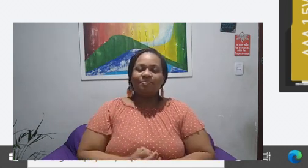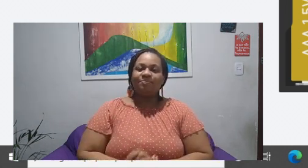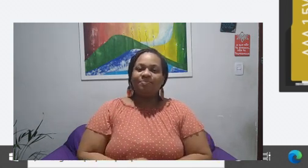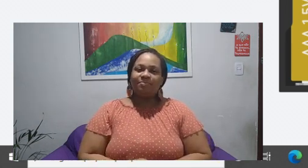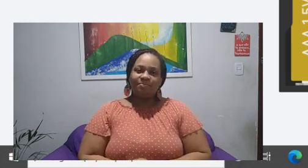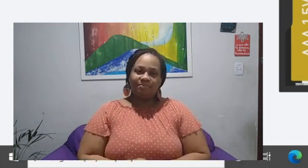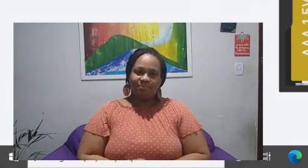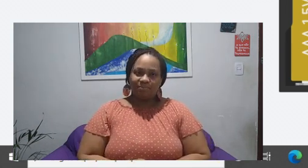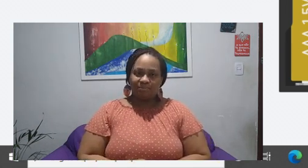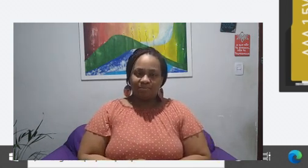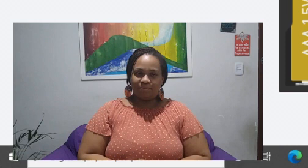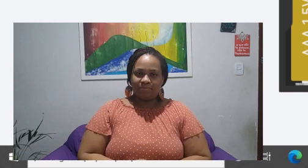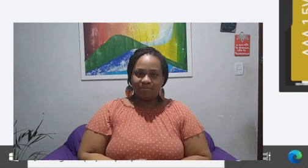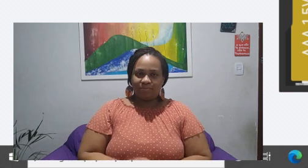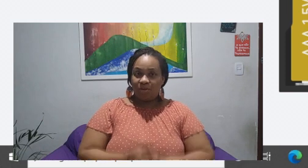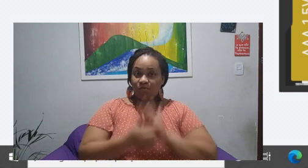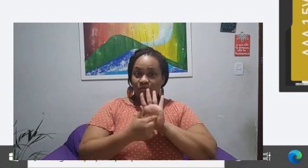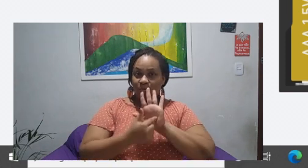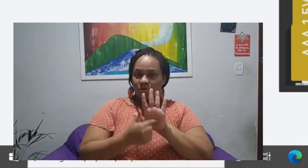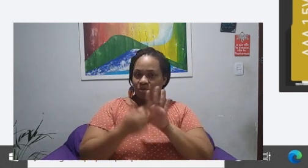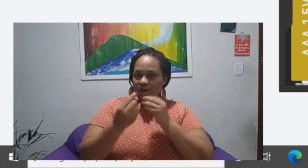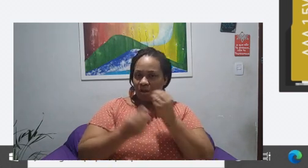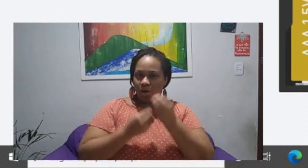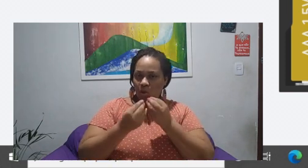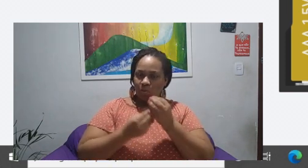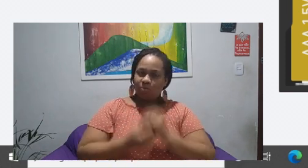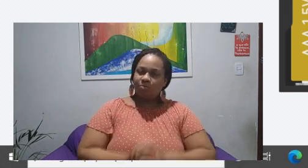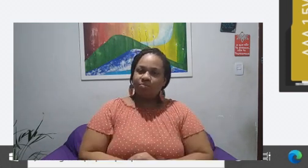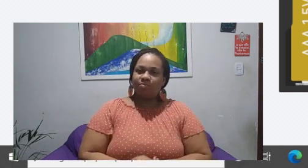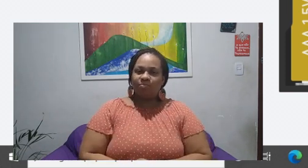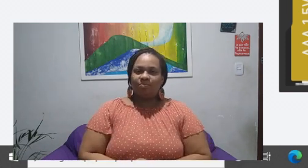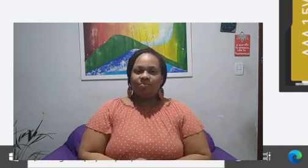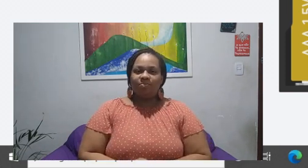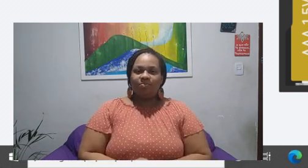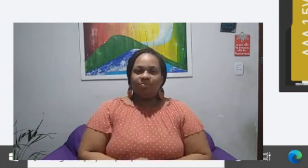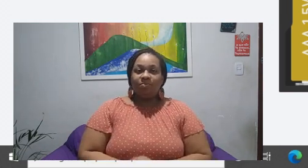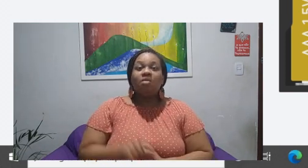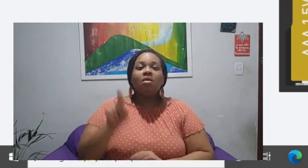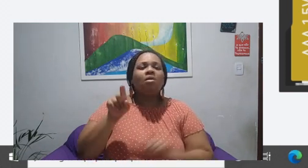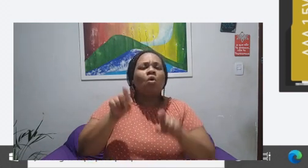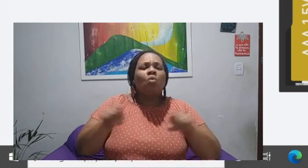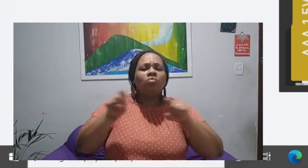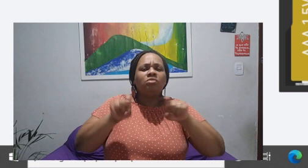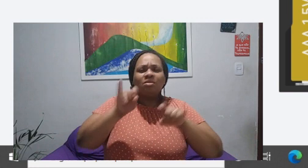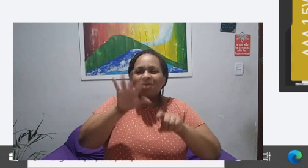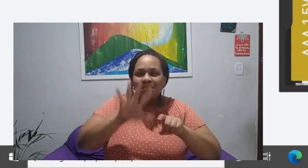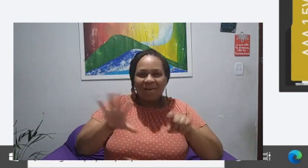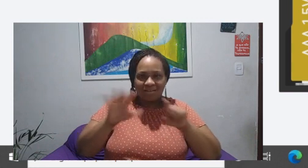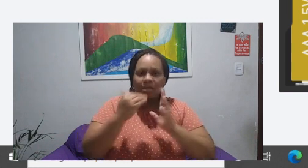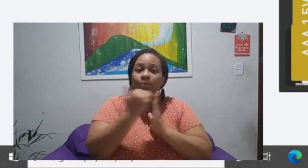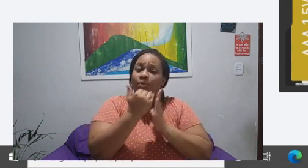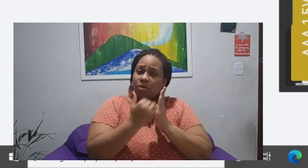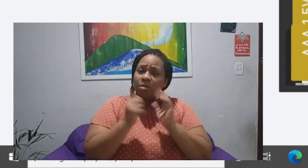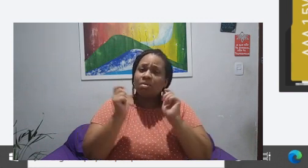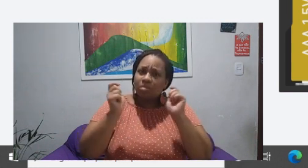vou até tirar aqui as ponteiras do multímetro para mostrar para vocês como funciona. O Tinkercad é um